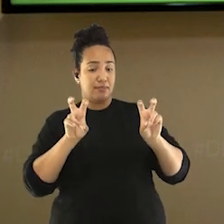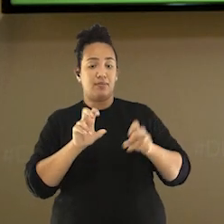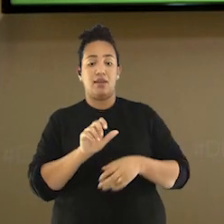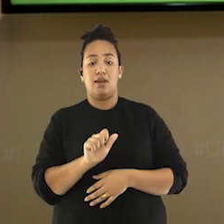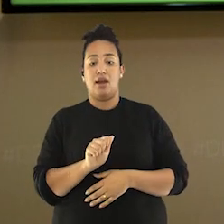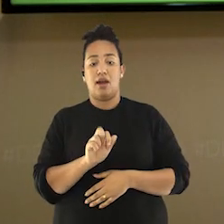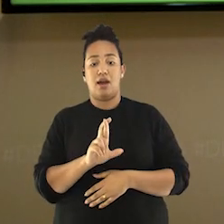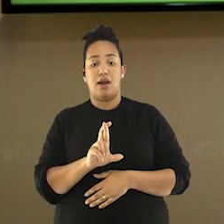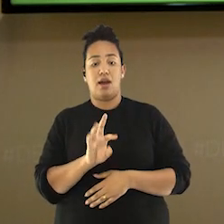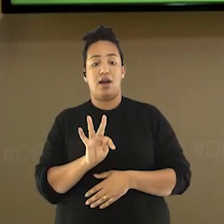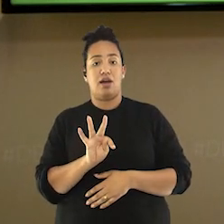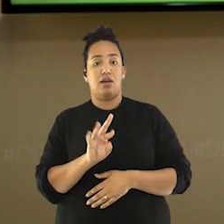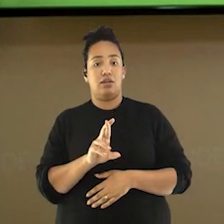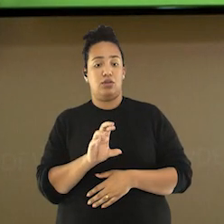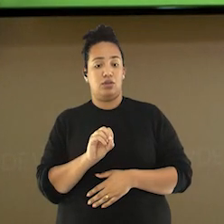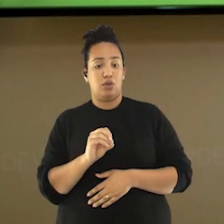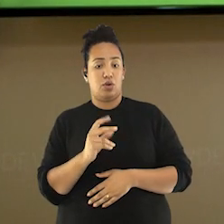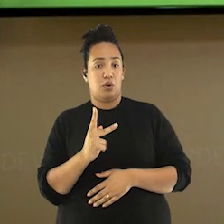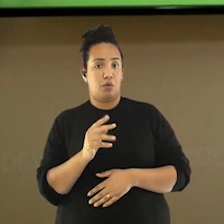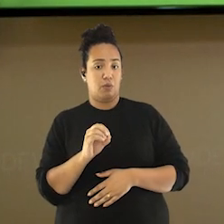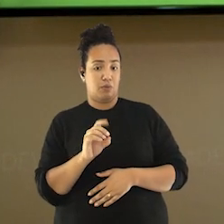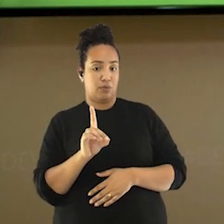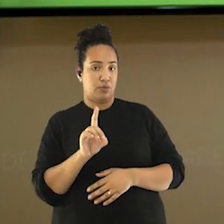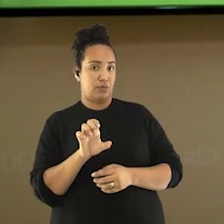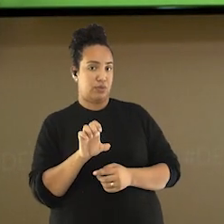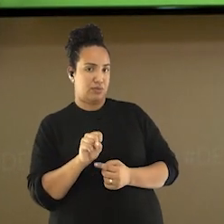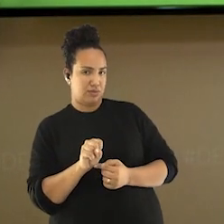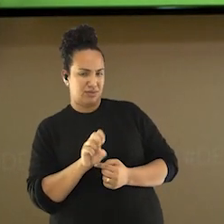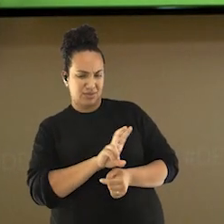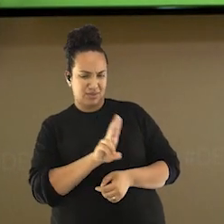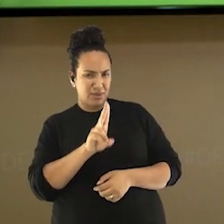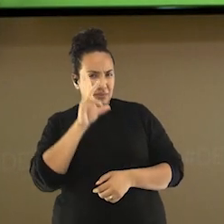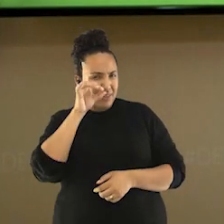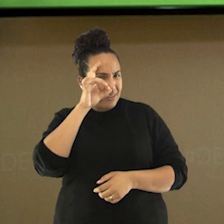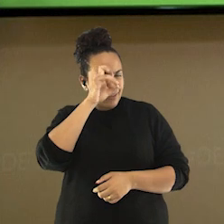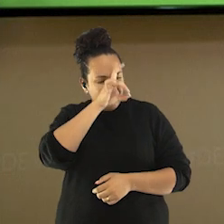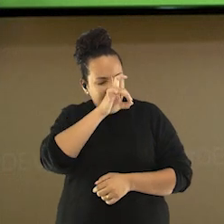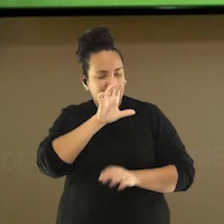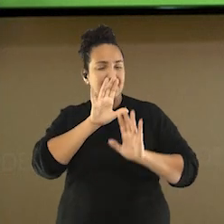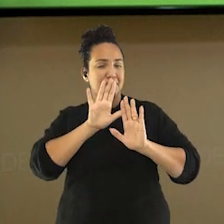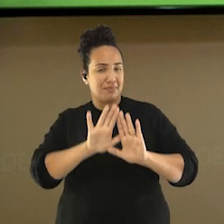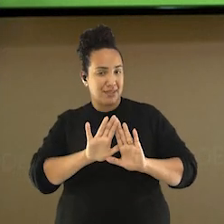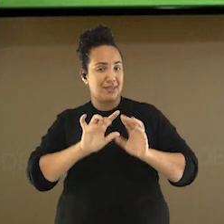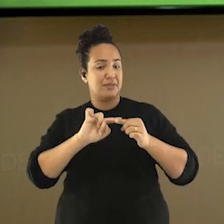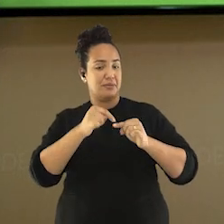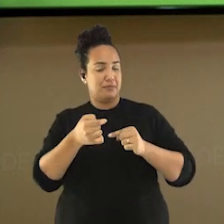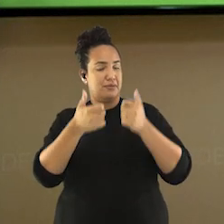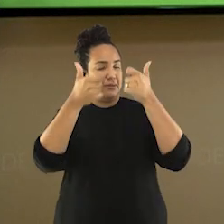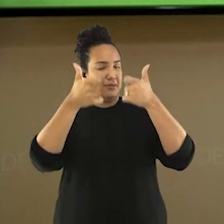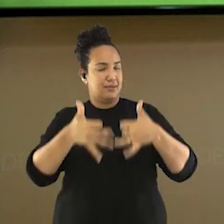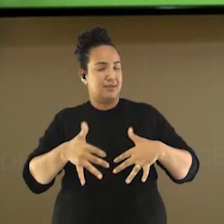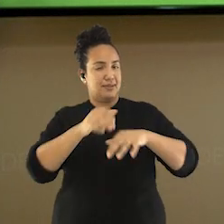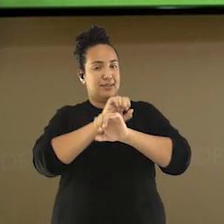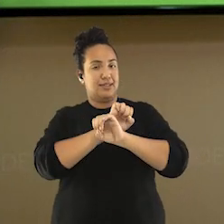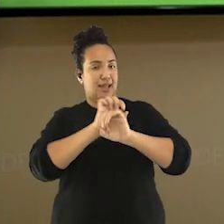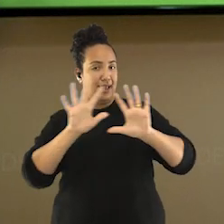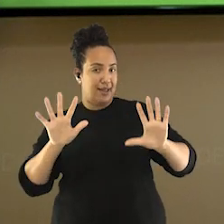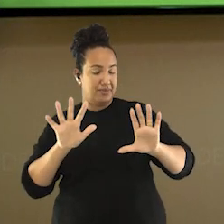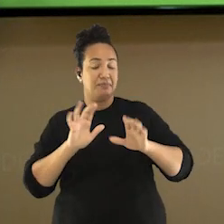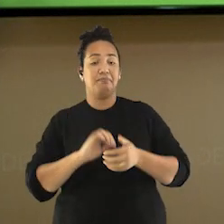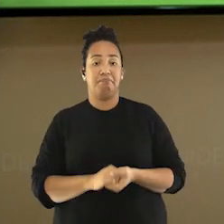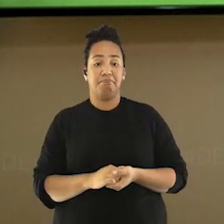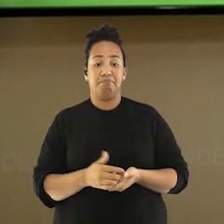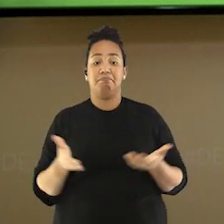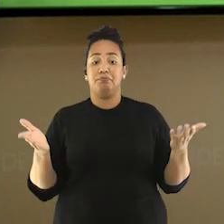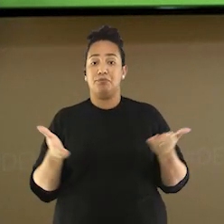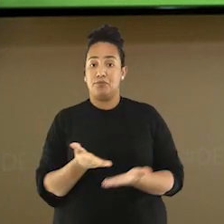aracnídeos, quilópodes, diplópodes, nomes difíceis, né? Mas vão deixar de ser ao longo do nosso encontro. Falando nisso, a aula de hoje